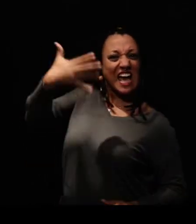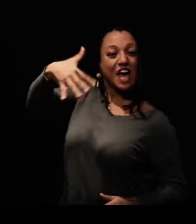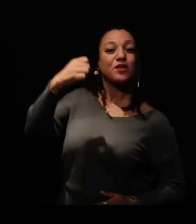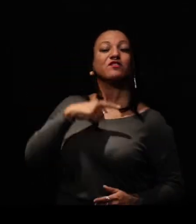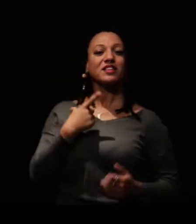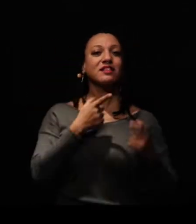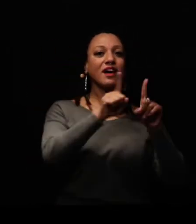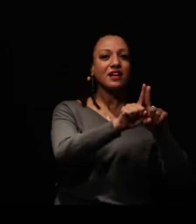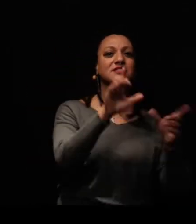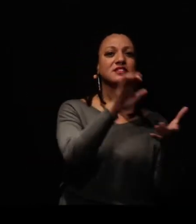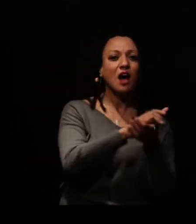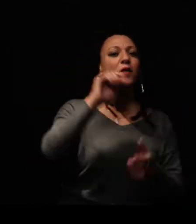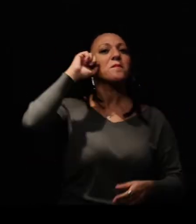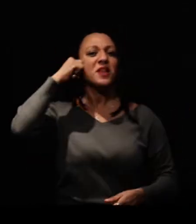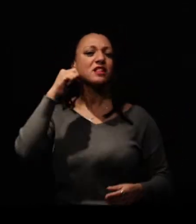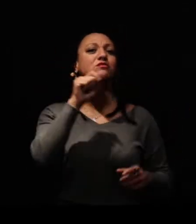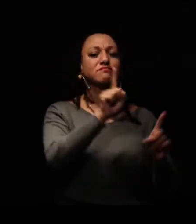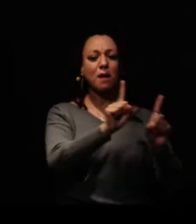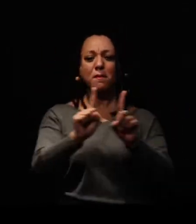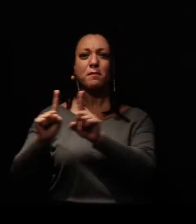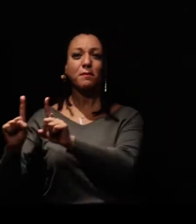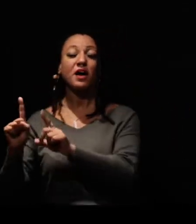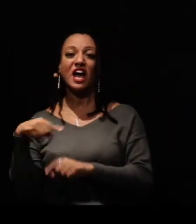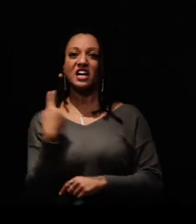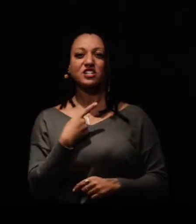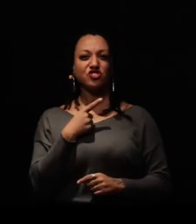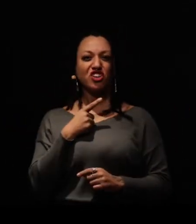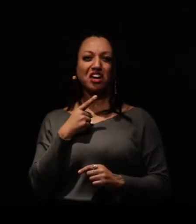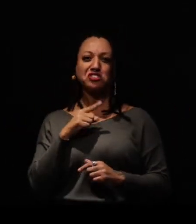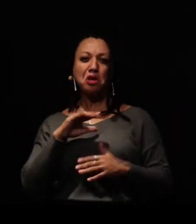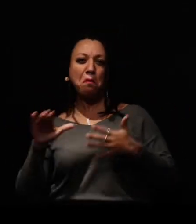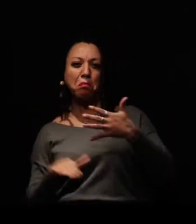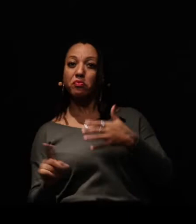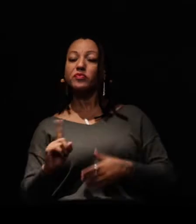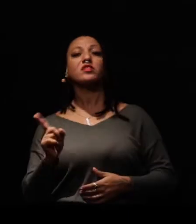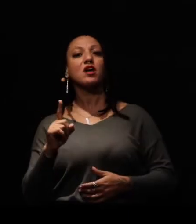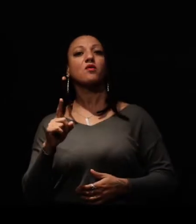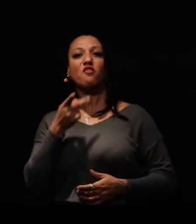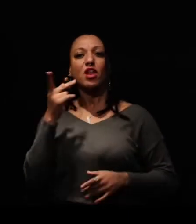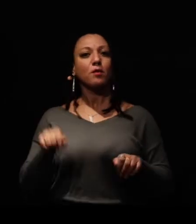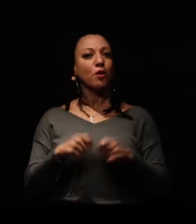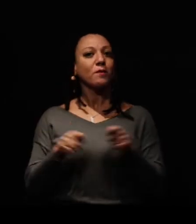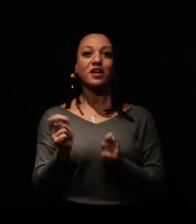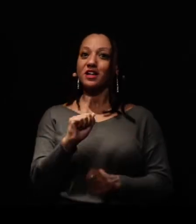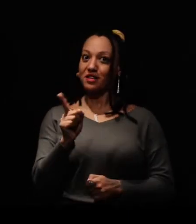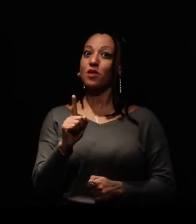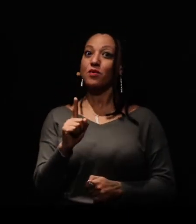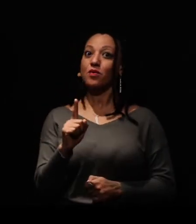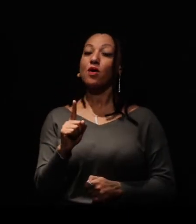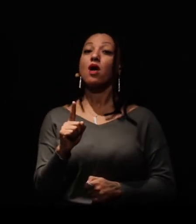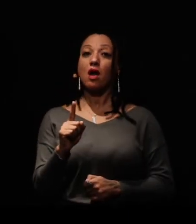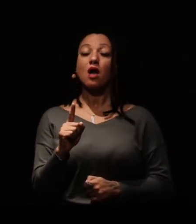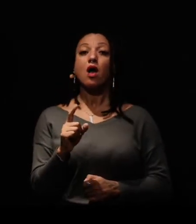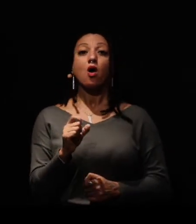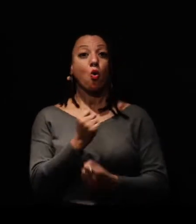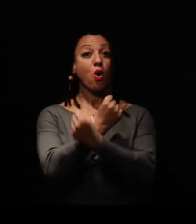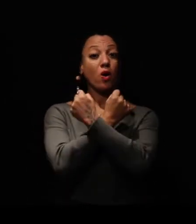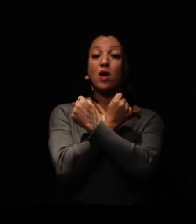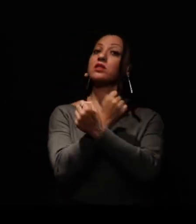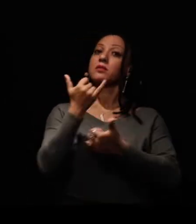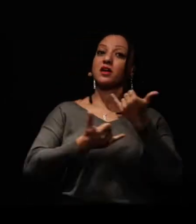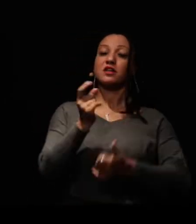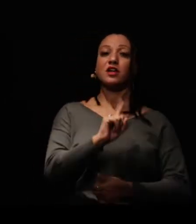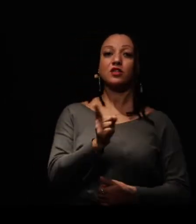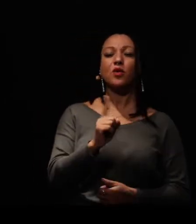E vão ter vários casais, Big, Thaís e Lázaro. E não tamo mirando baixo e nem falando asneira. Vacila aí, que Wakanda não é brincadeira. Temos luz